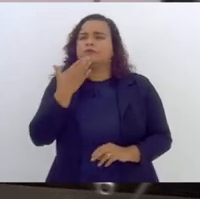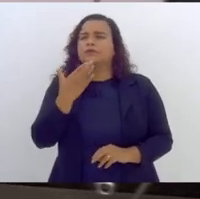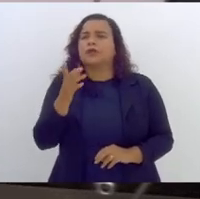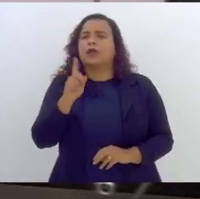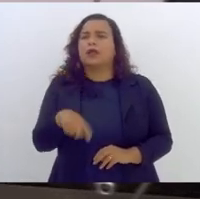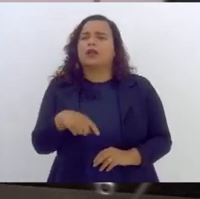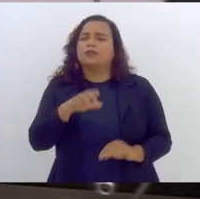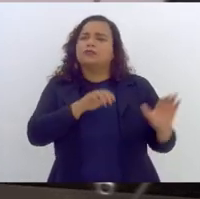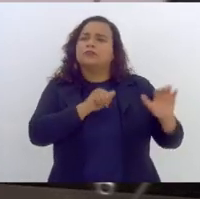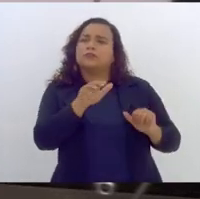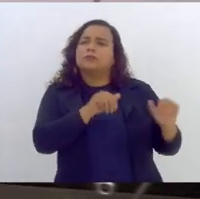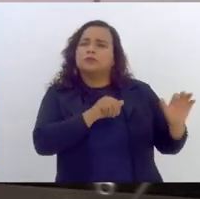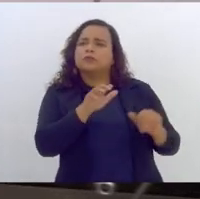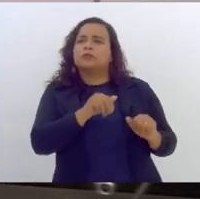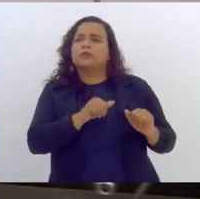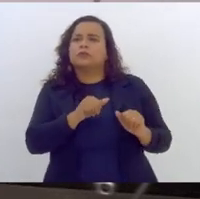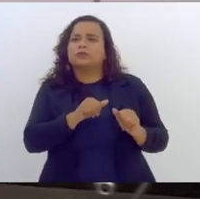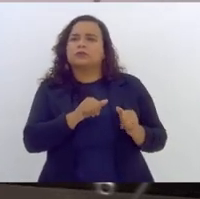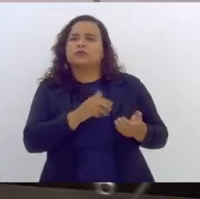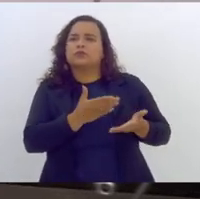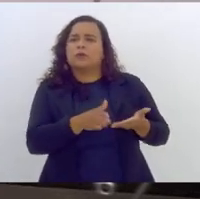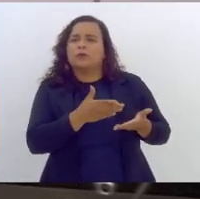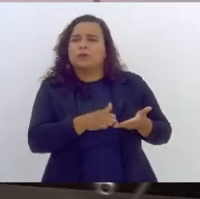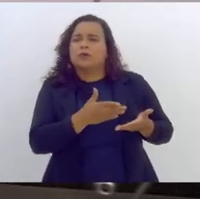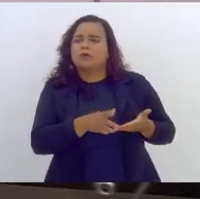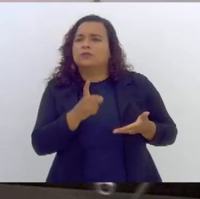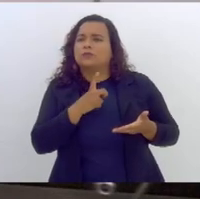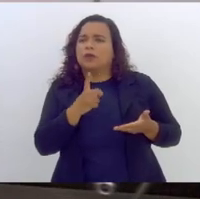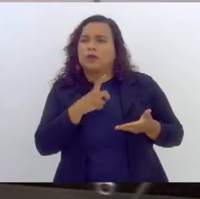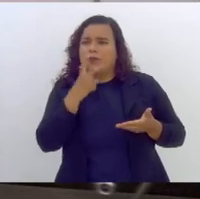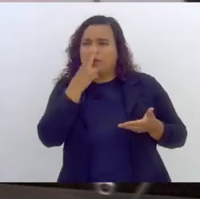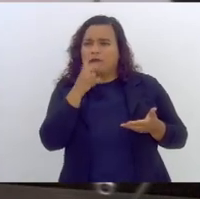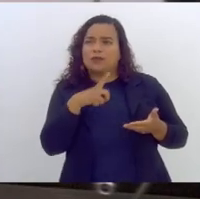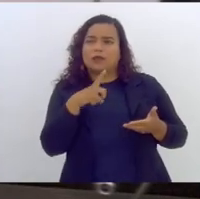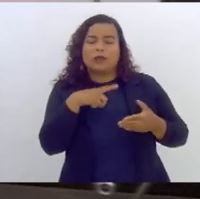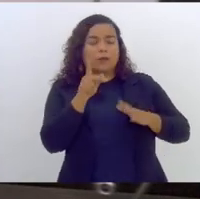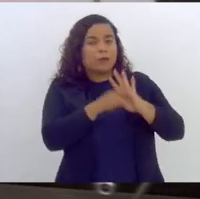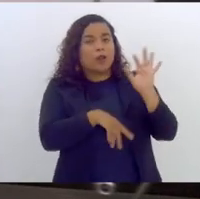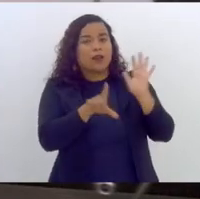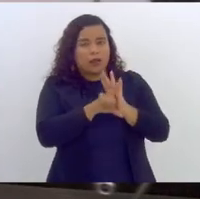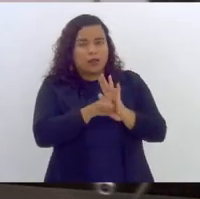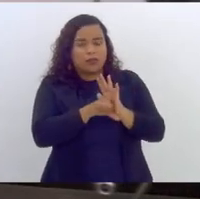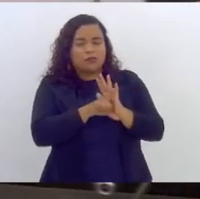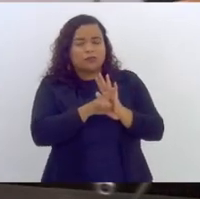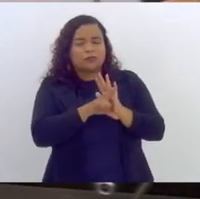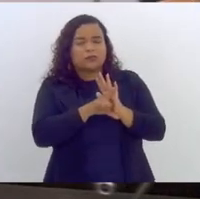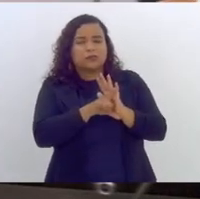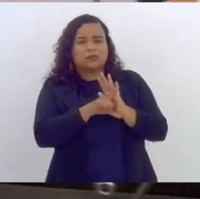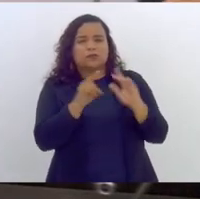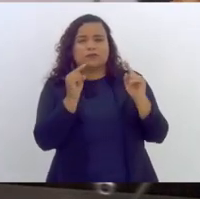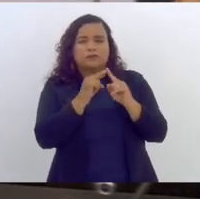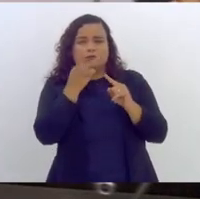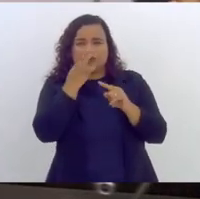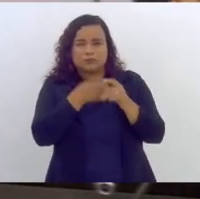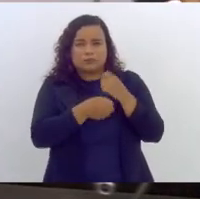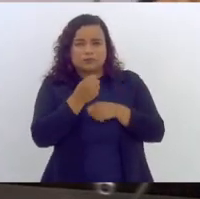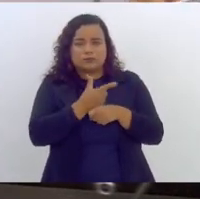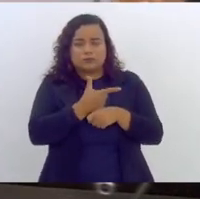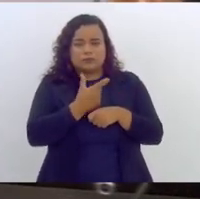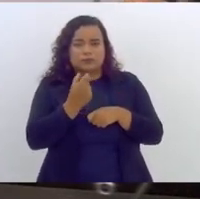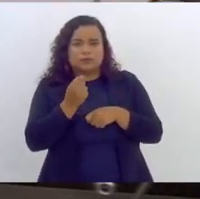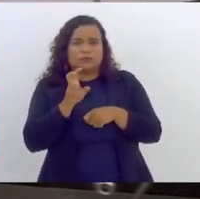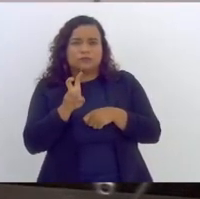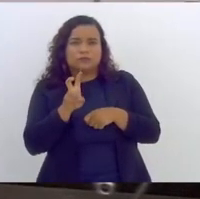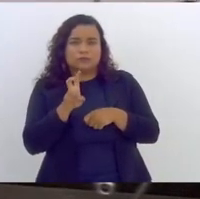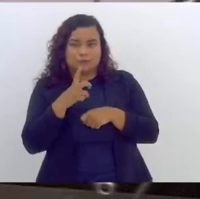dos excedentes parece que até teria um projeto de lei né bem semelhante de 2005 não